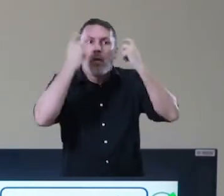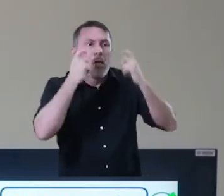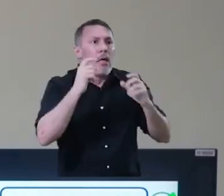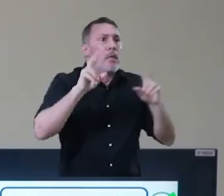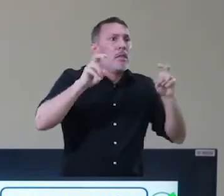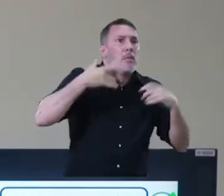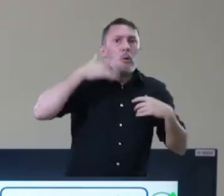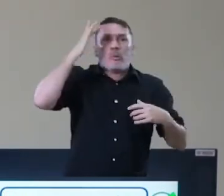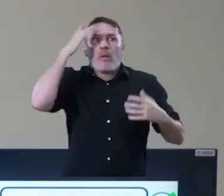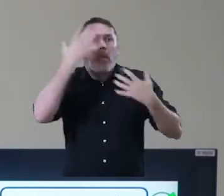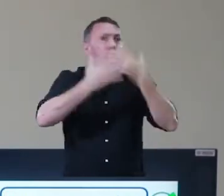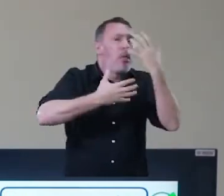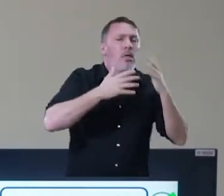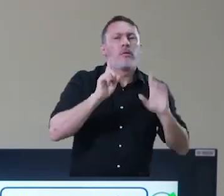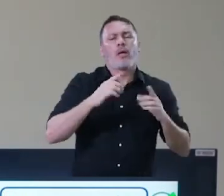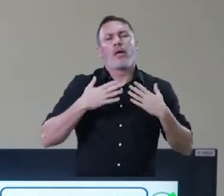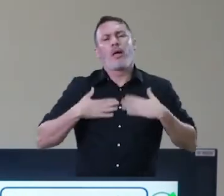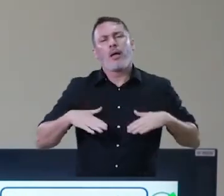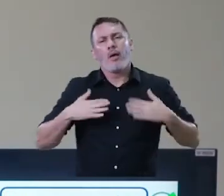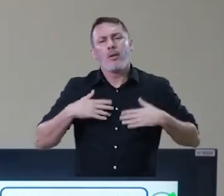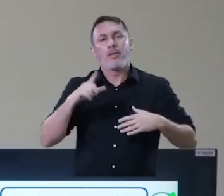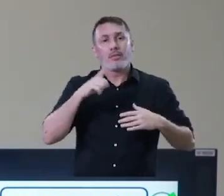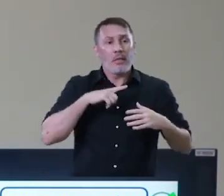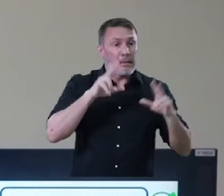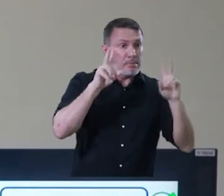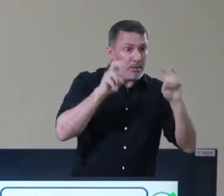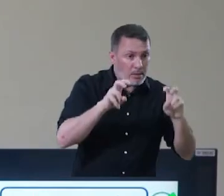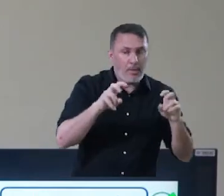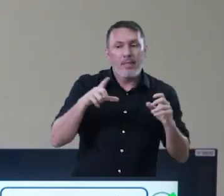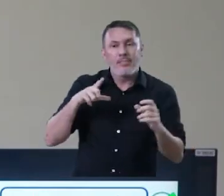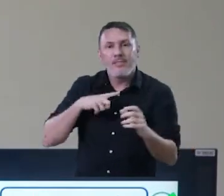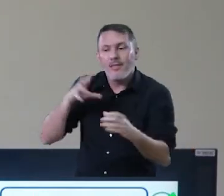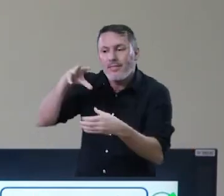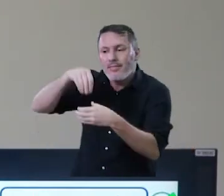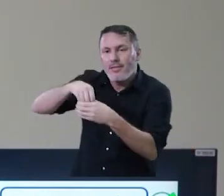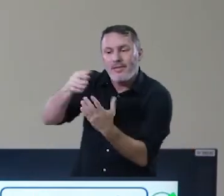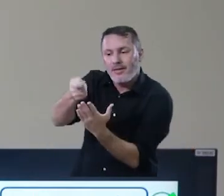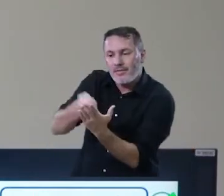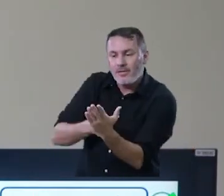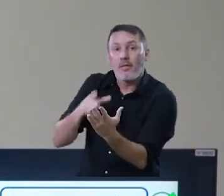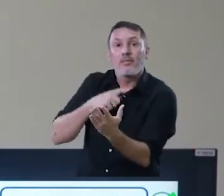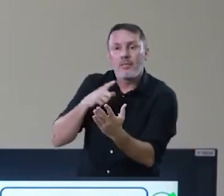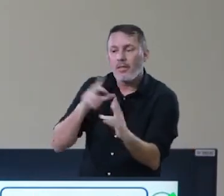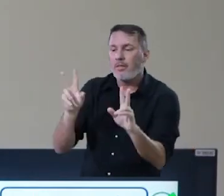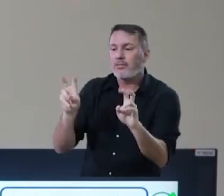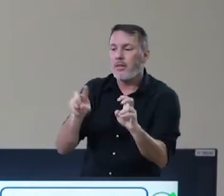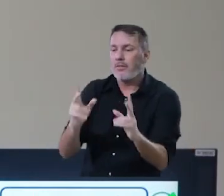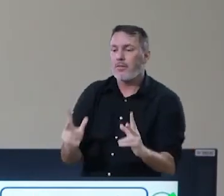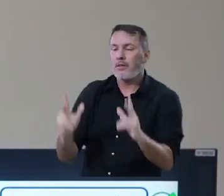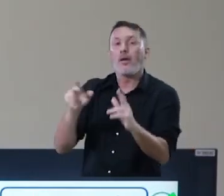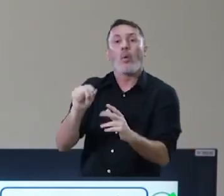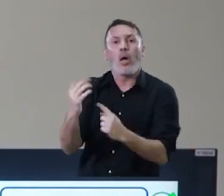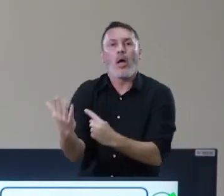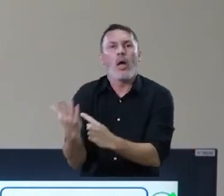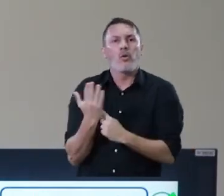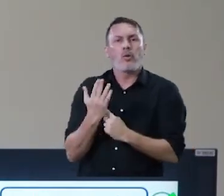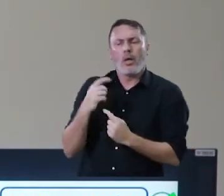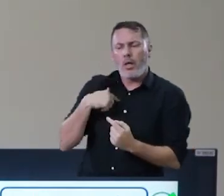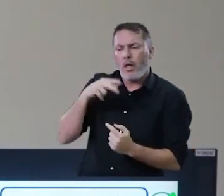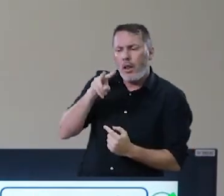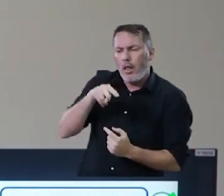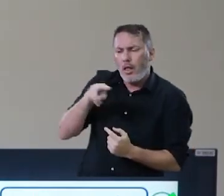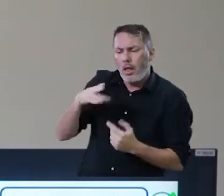você já fica desesperado. Calma, meu aluno. A coletânea, o texto motivador, ele está ali para te